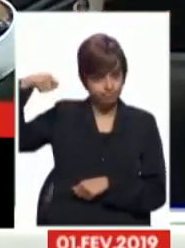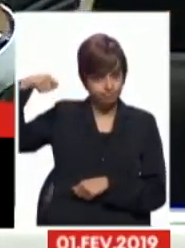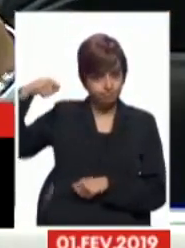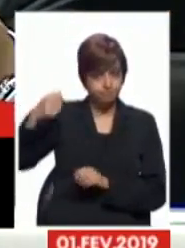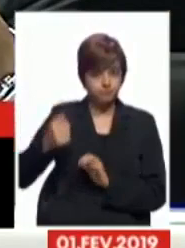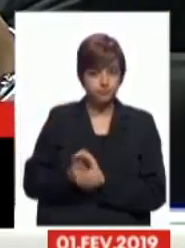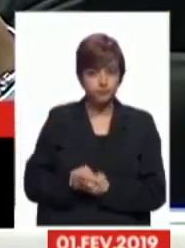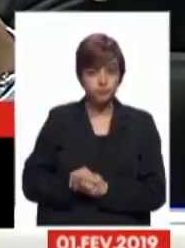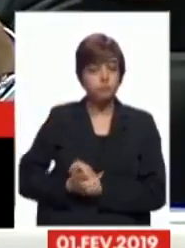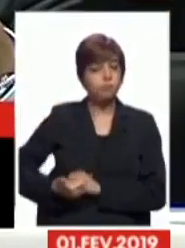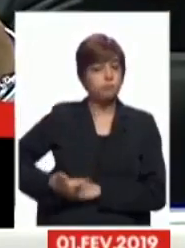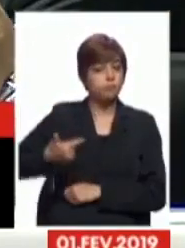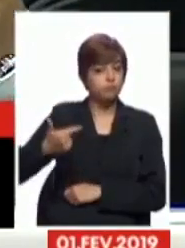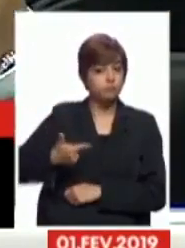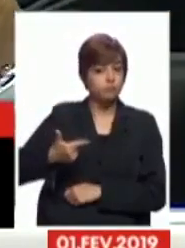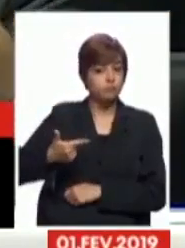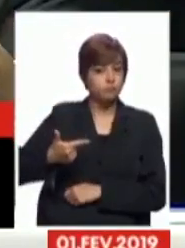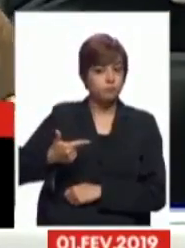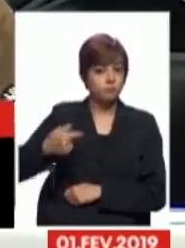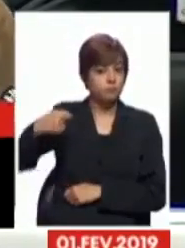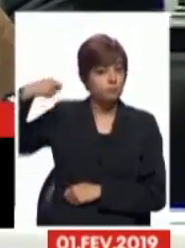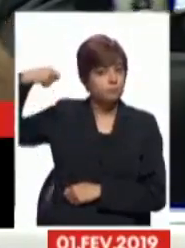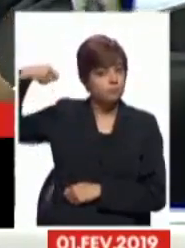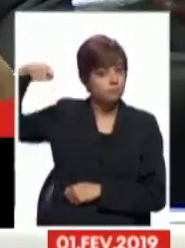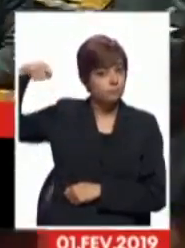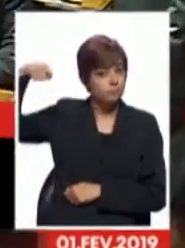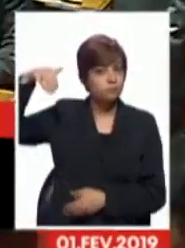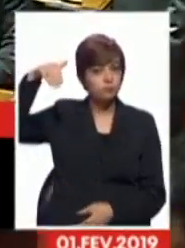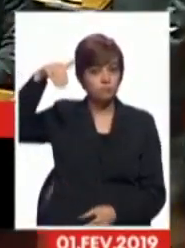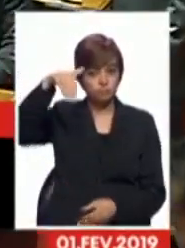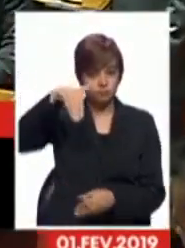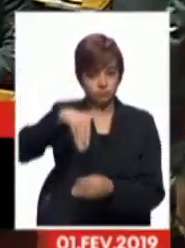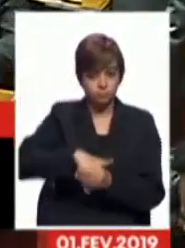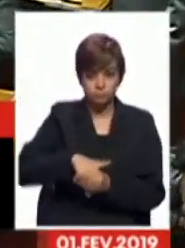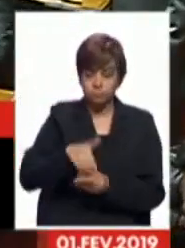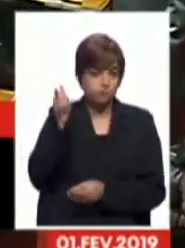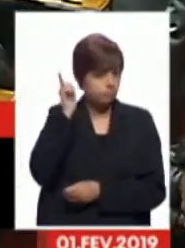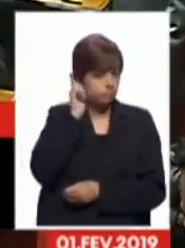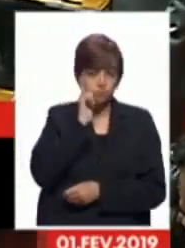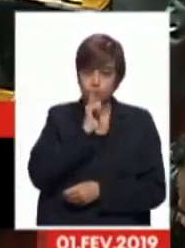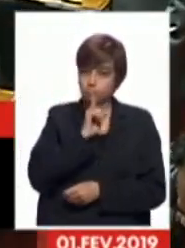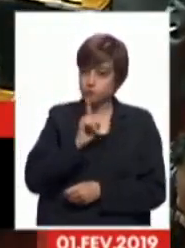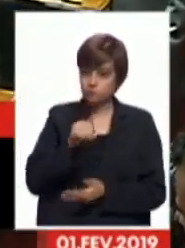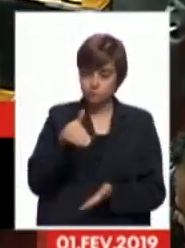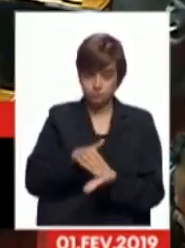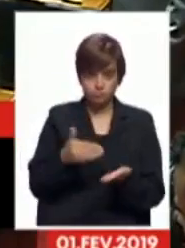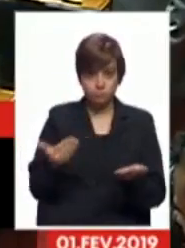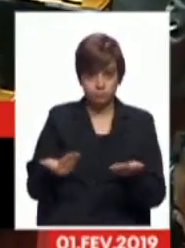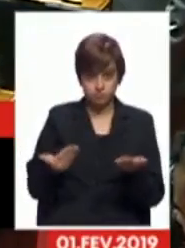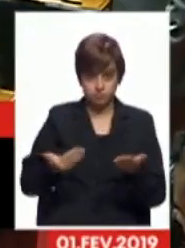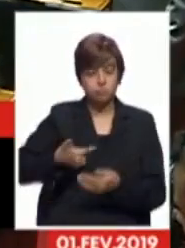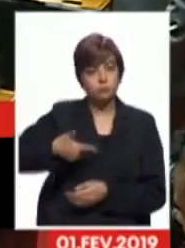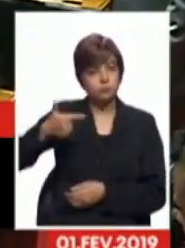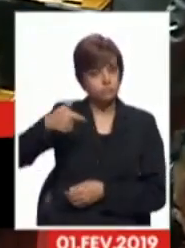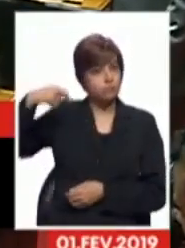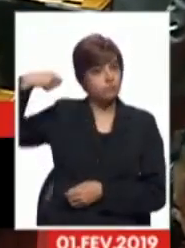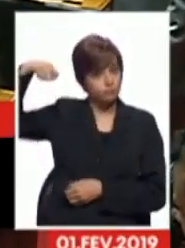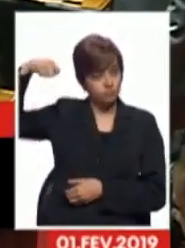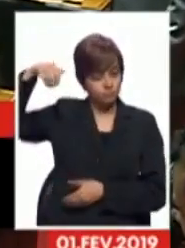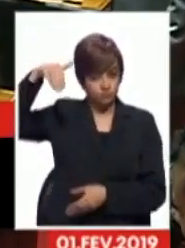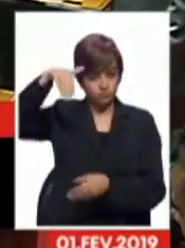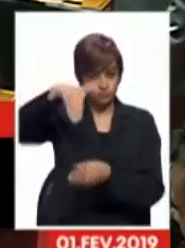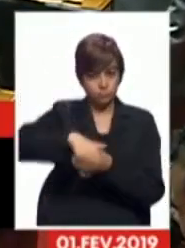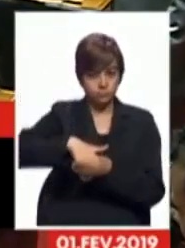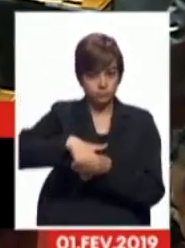Segunda chamada. Em votação. Aqueles que não conseguiram votar, segunda chamada. Em